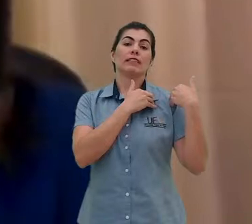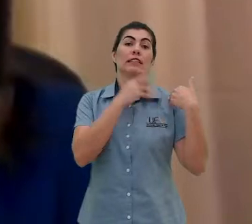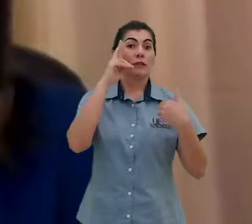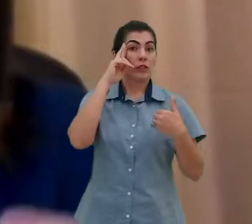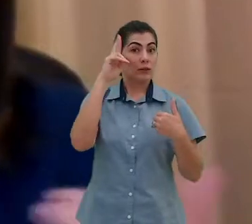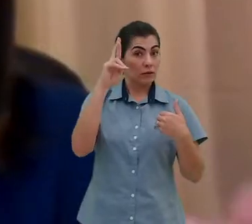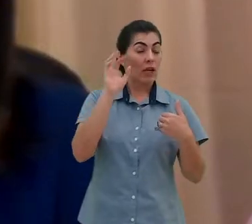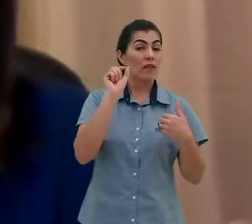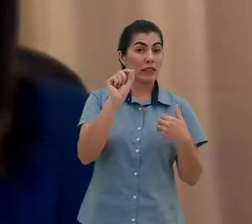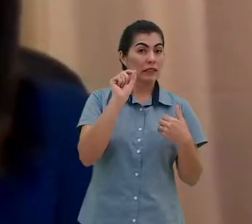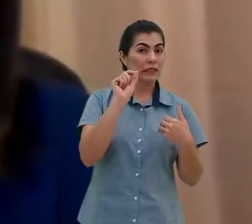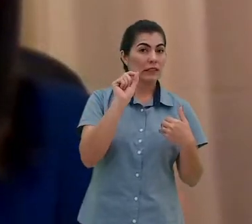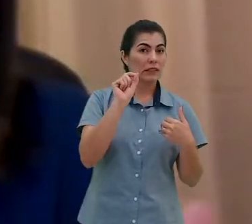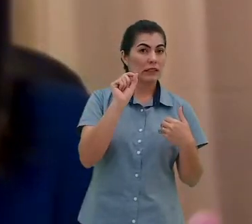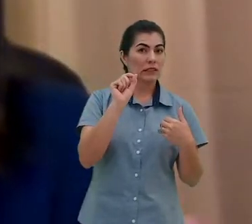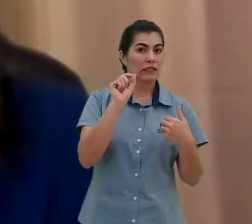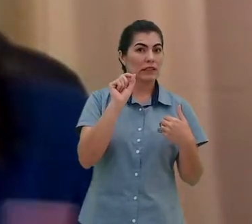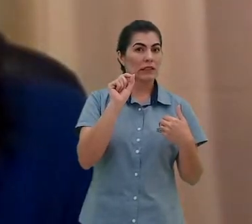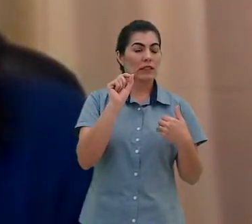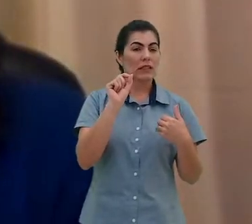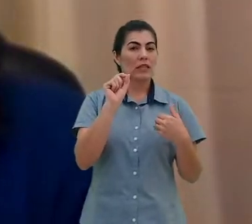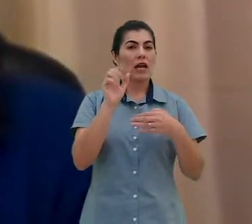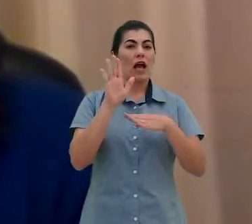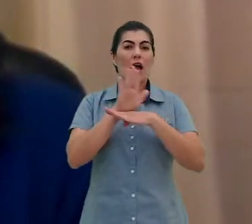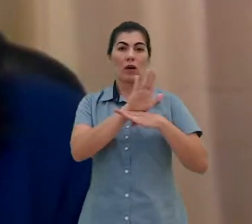exemplo, a IA auxiliando